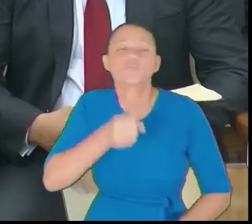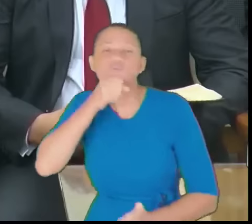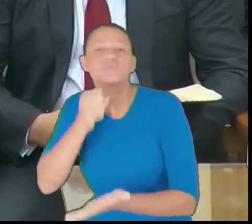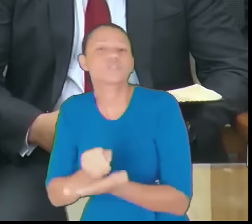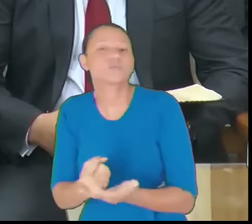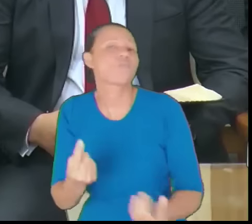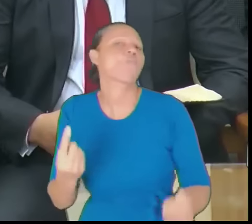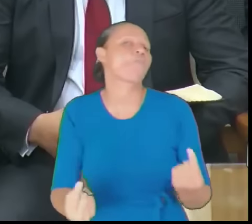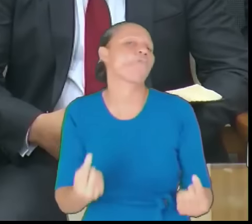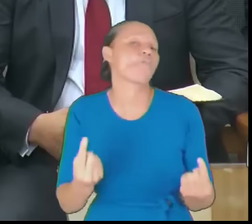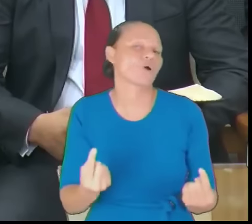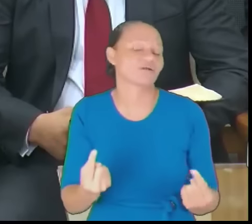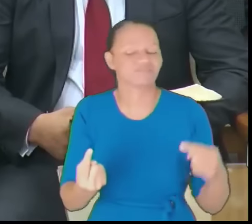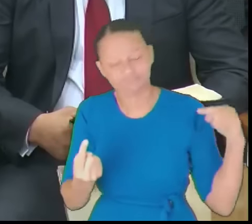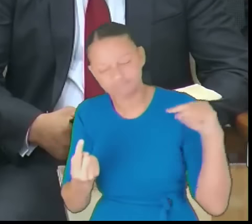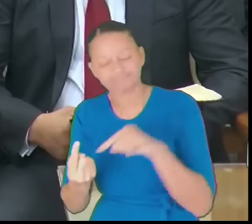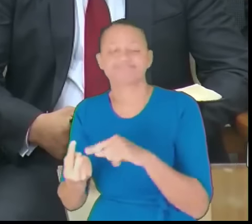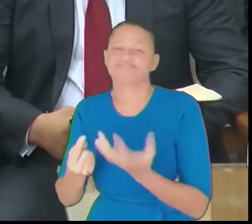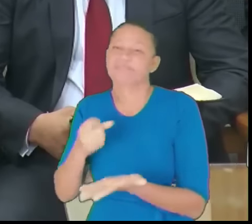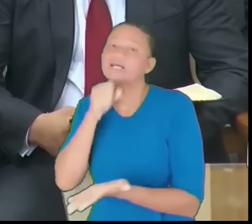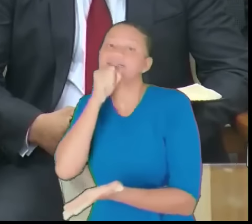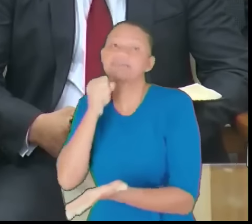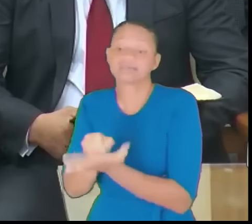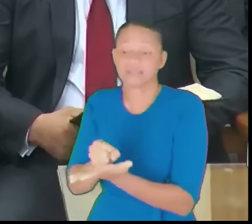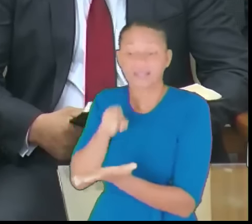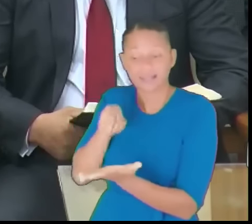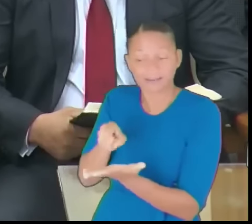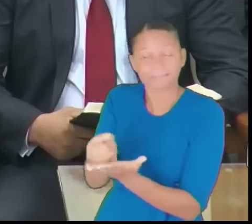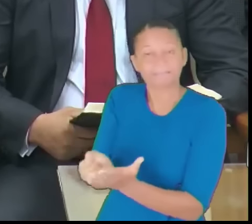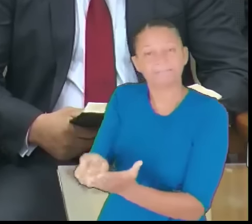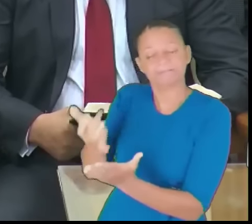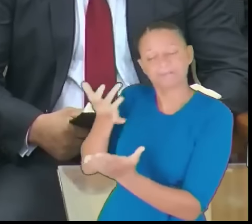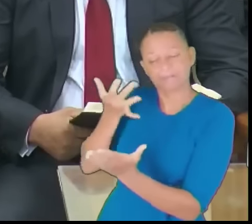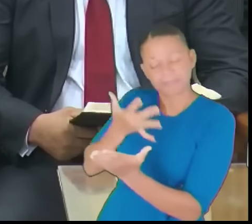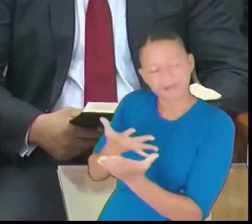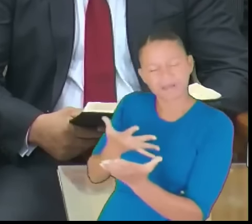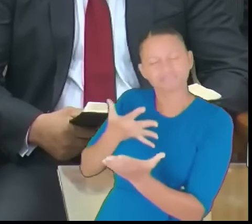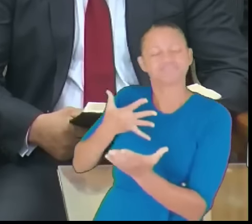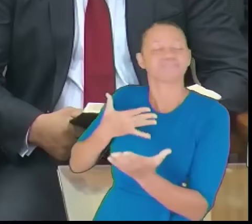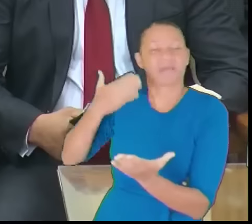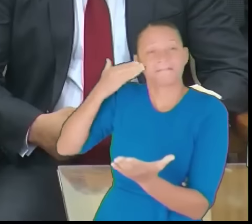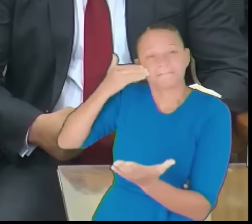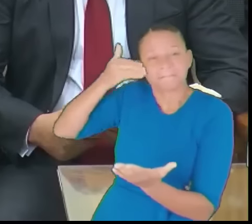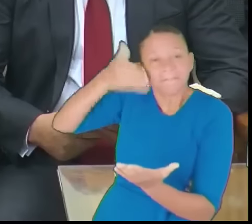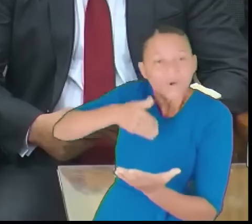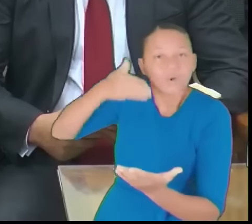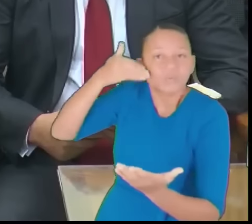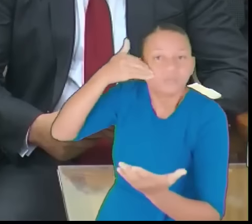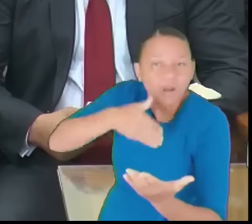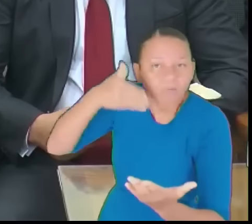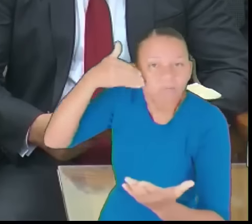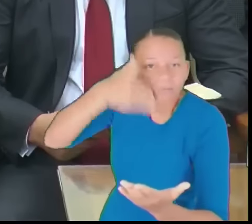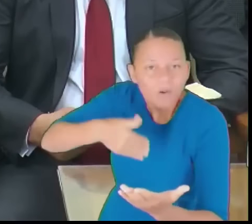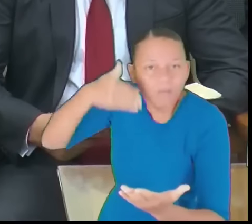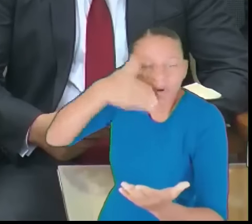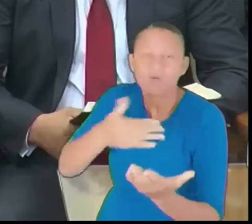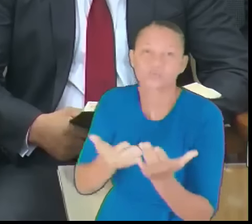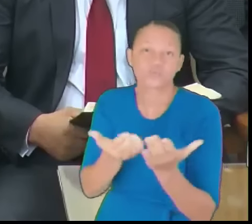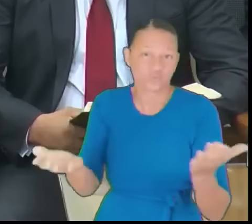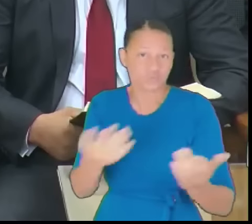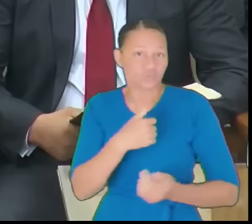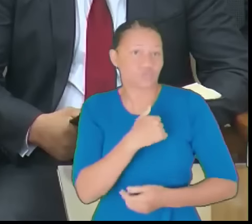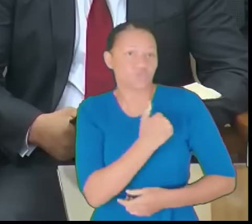Testamento? Do Antigo. E ele disse, são elas que de mim, o que, meus amados irmãos? Testificam. São João